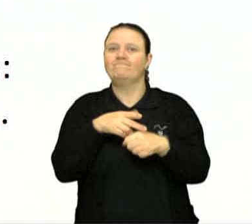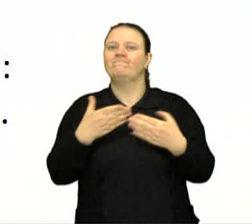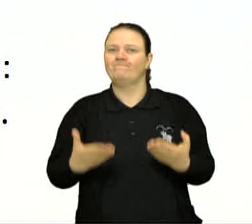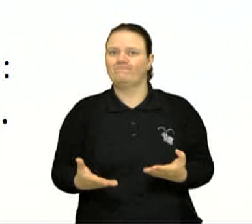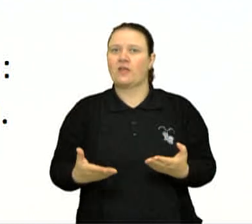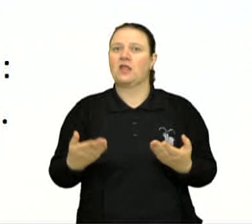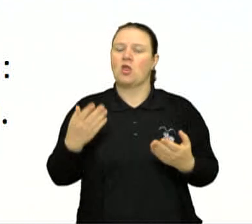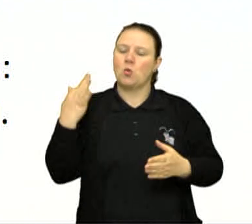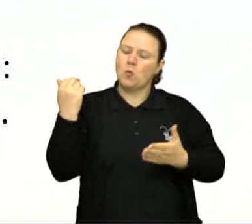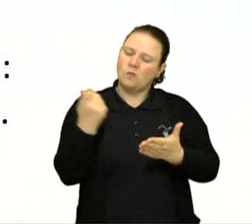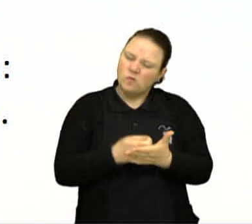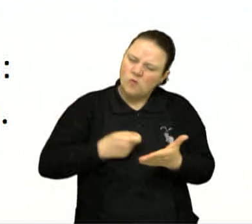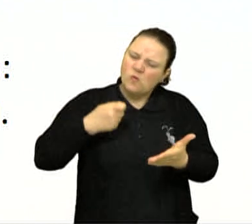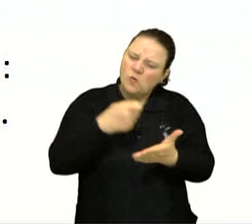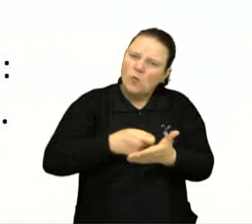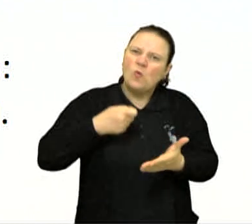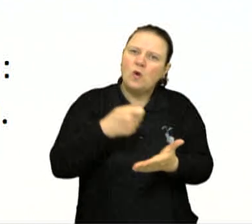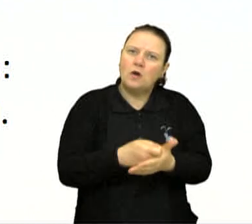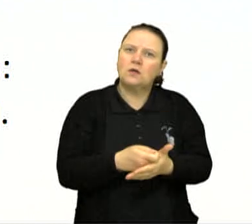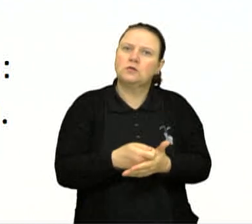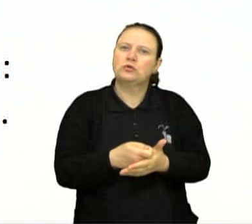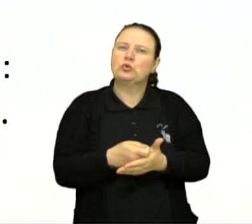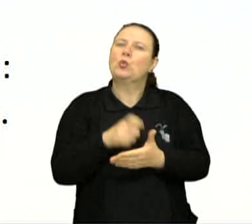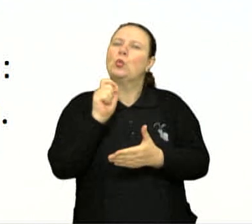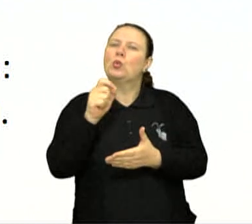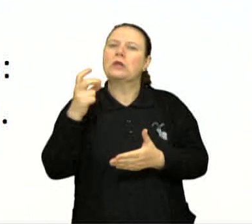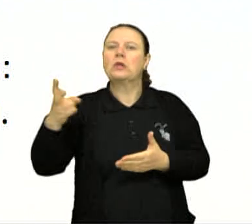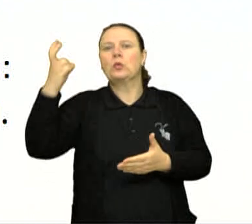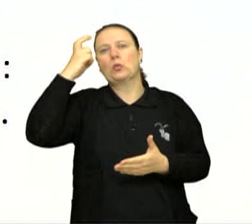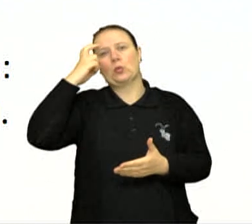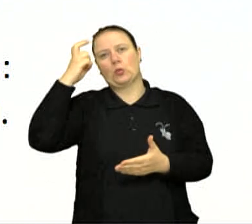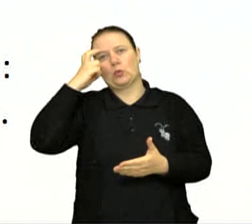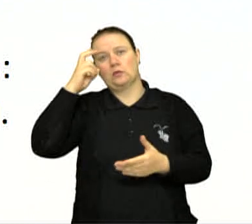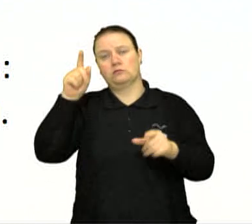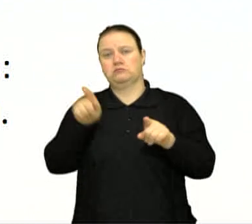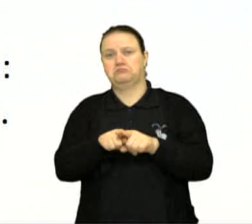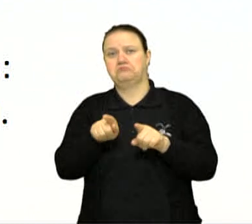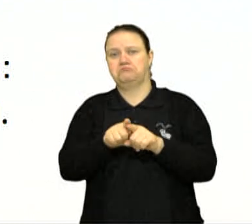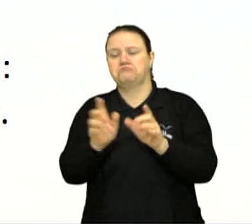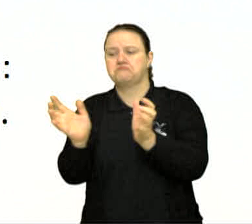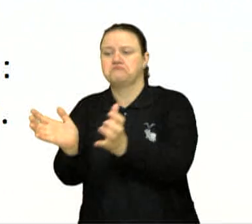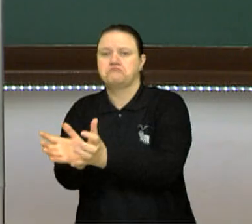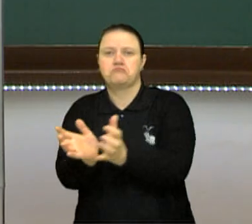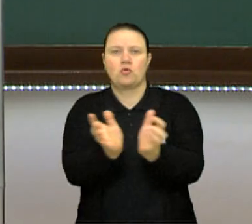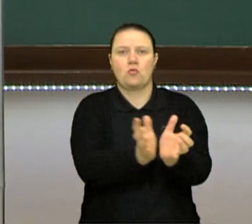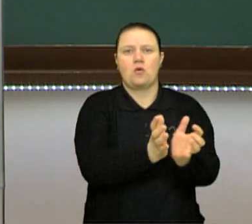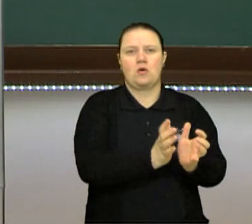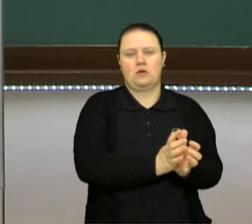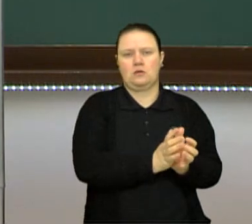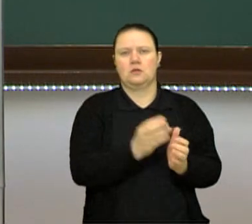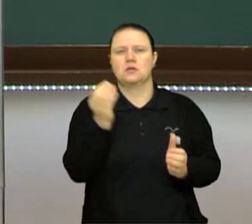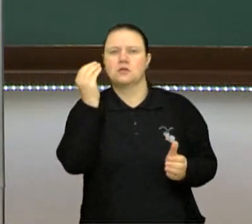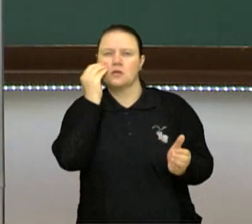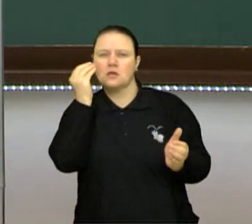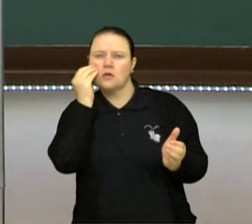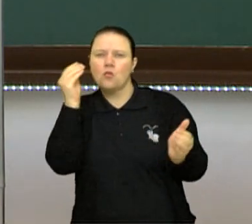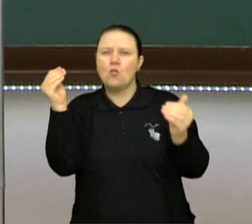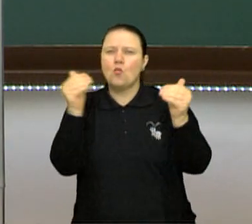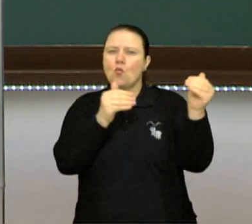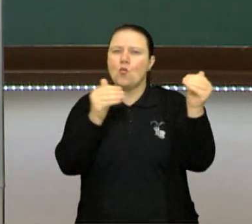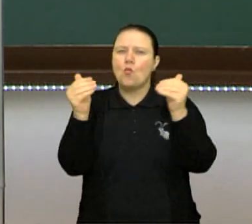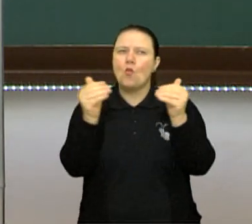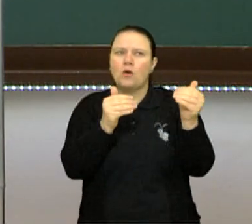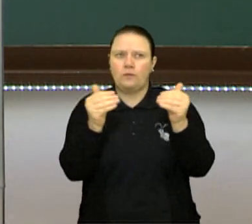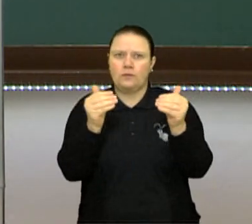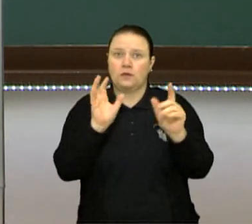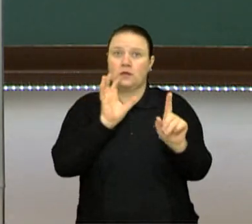sua sistemática cultura pela influência de grupos externos, tentando também sobrepujar a sua influência